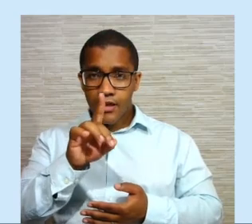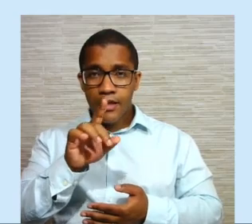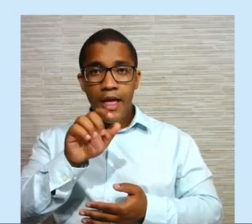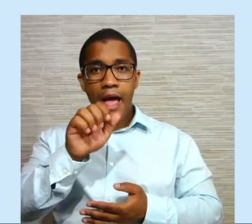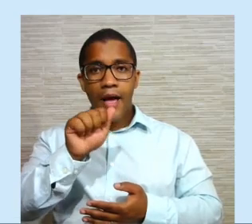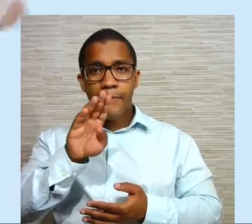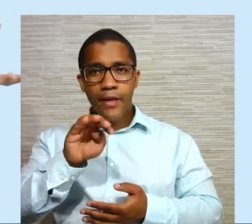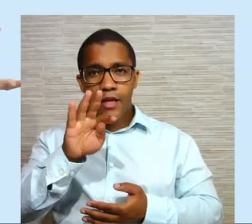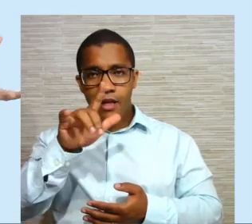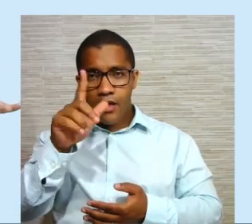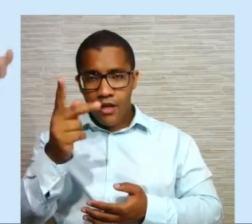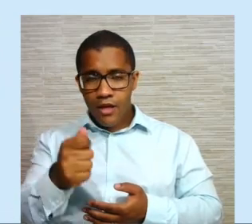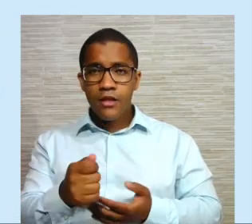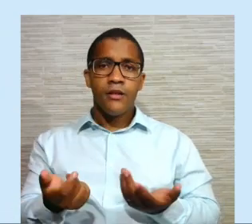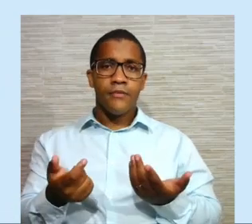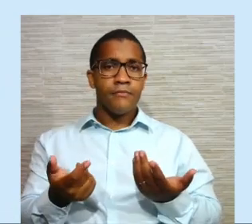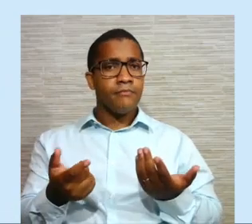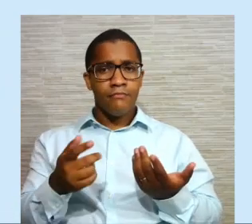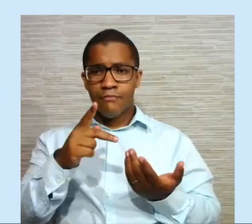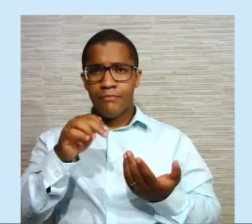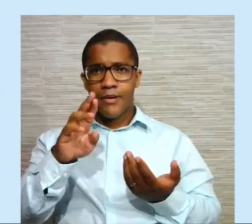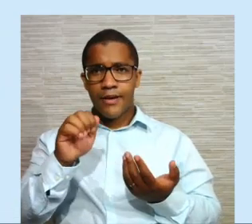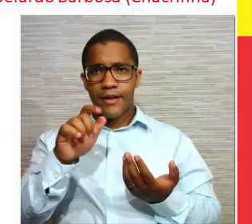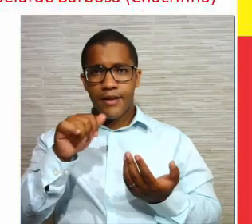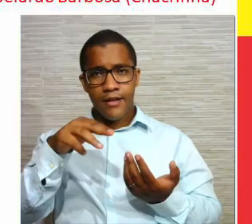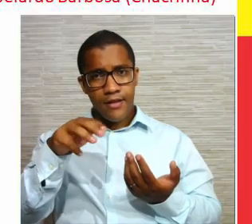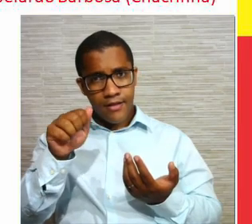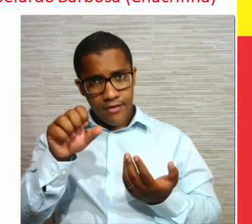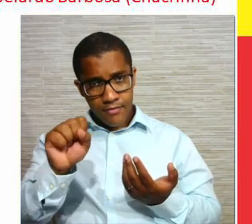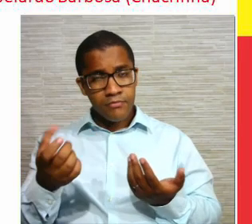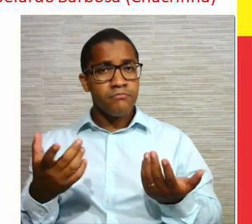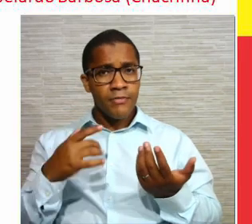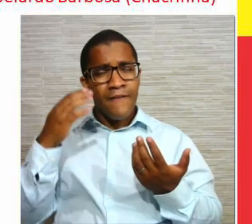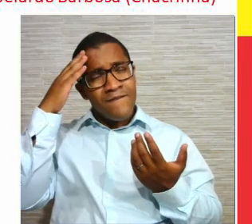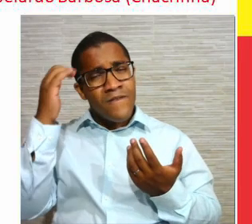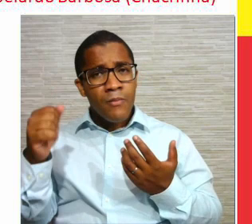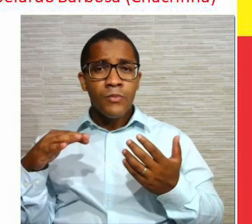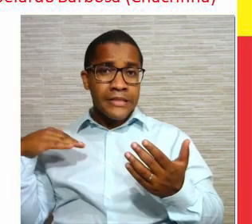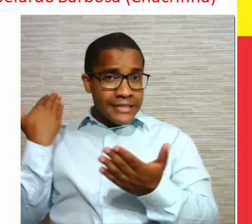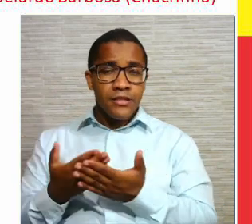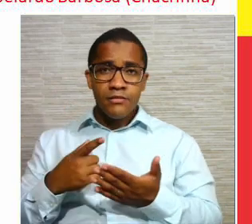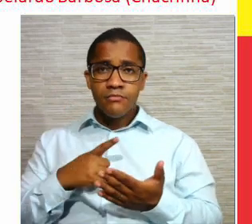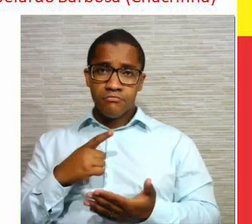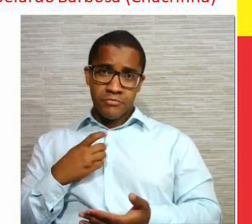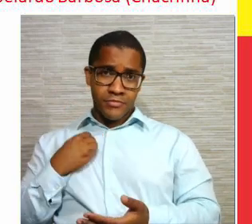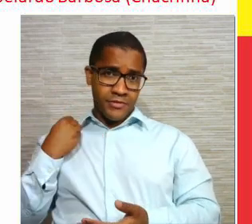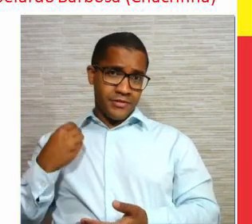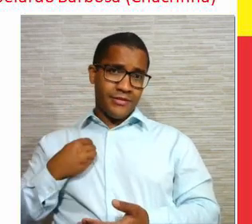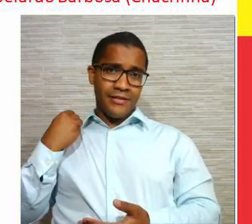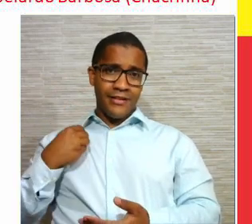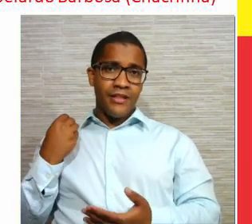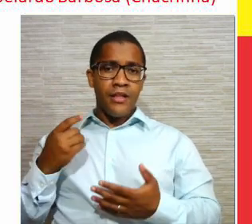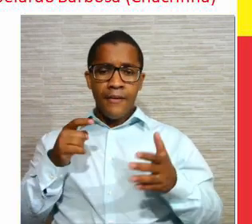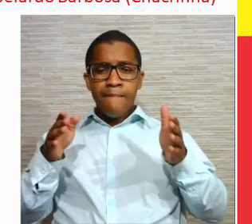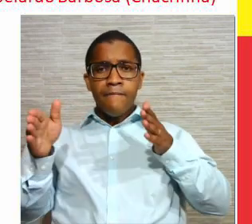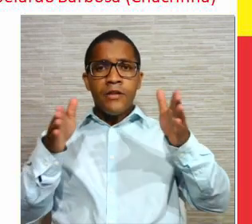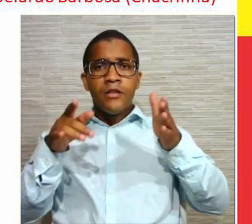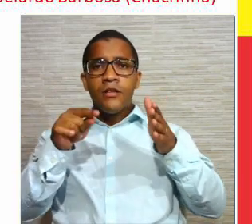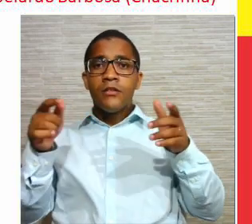grandes nomes do rock brasileiro que surgiram na década de 80. Essa geração também é responsável